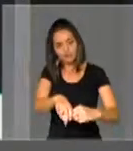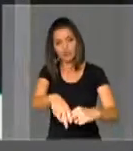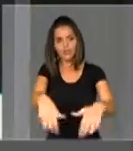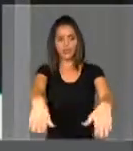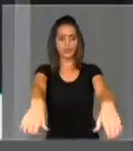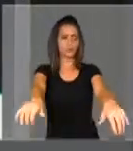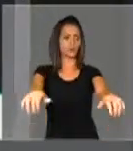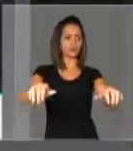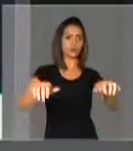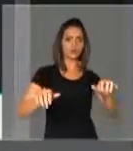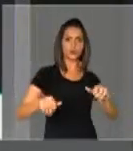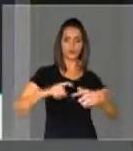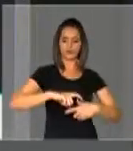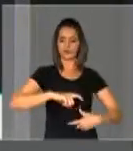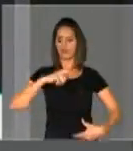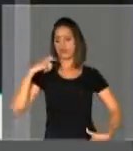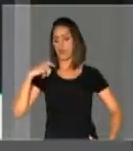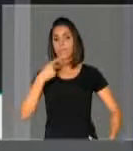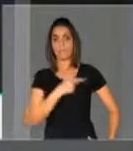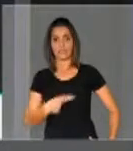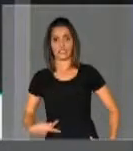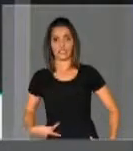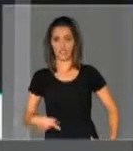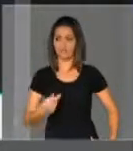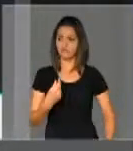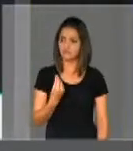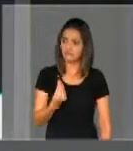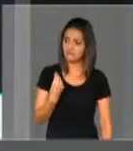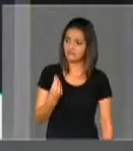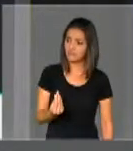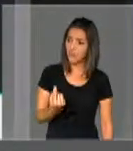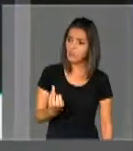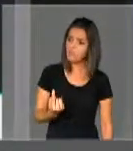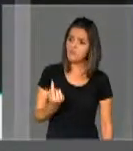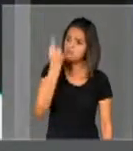República, nós não tivemos uma única alegria.